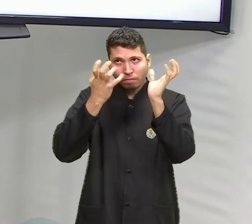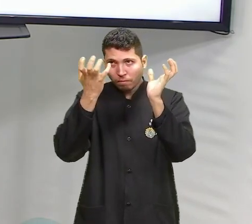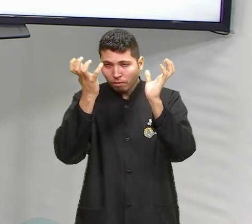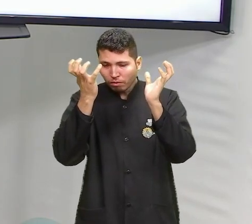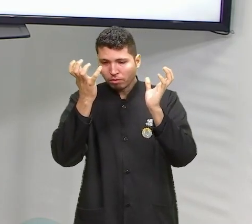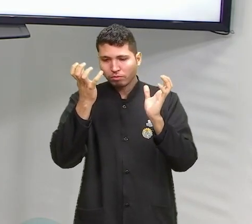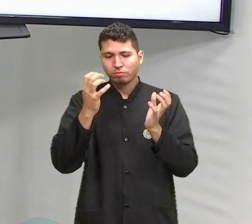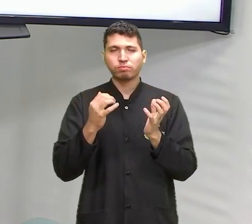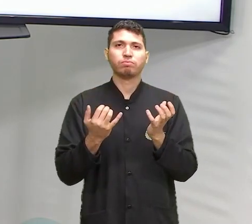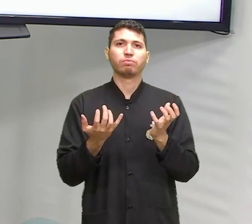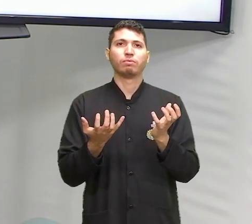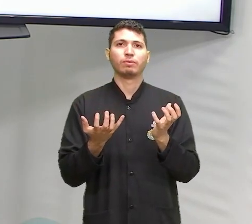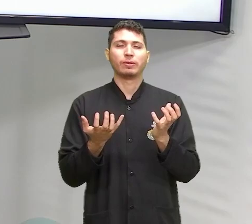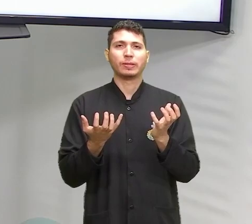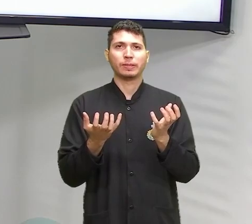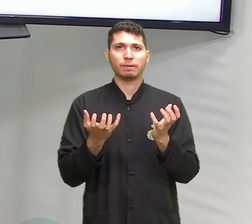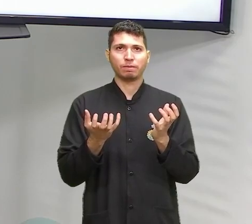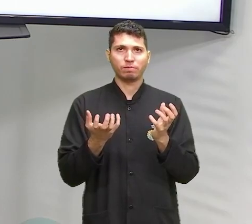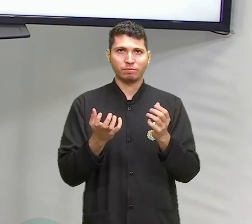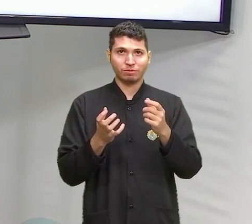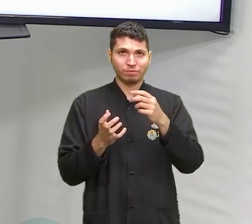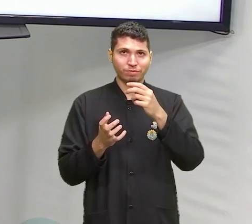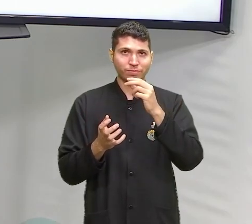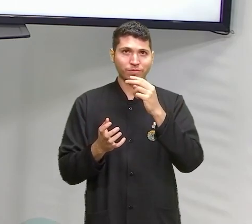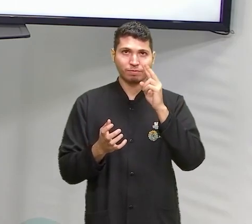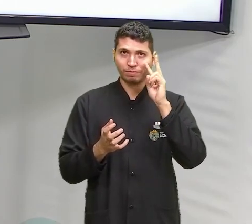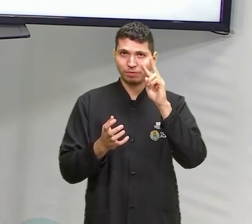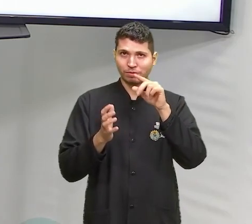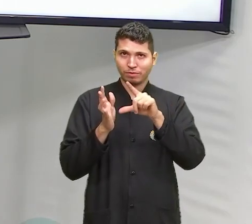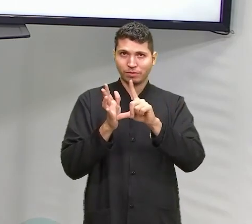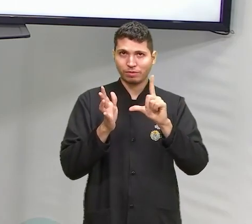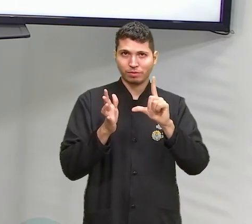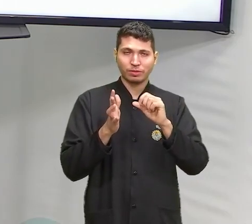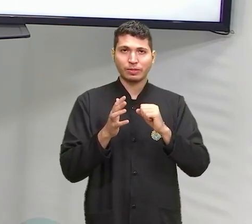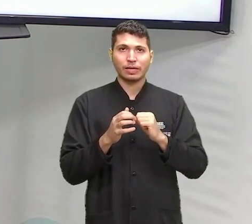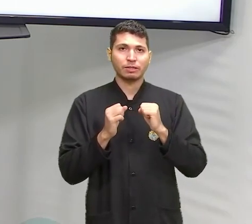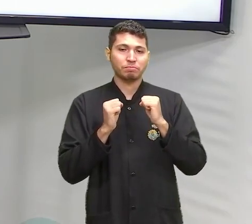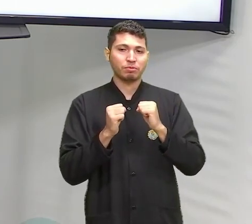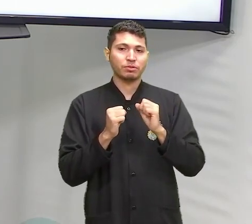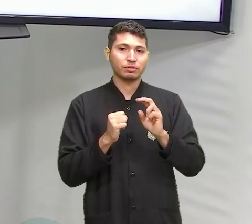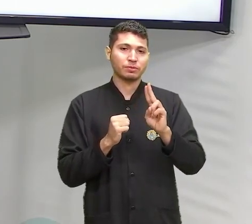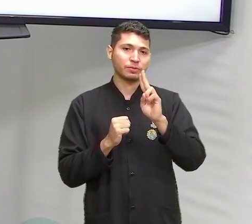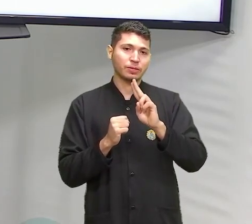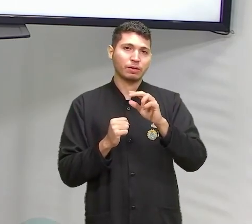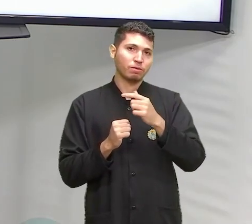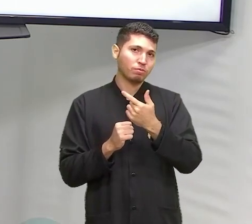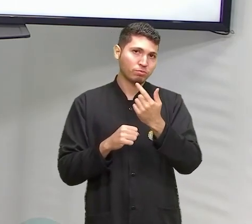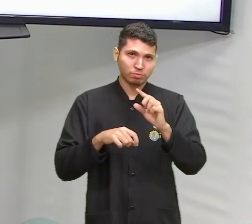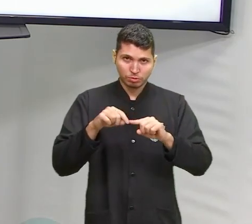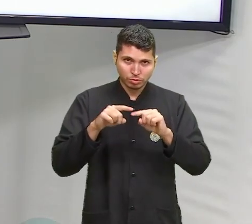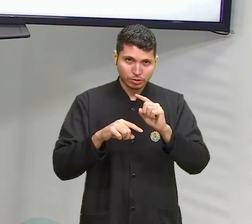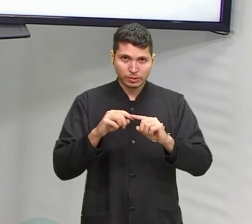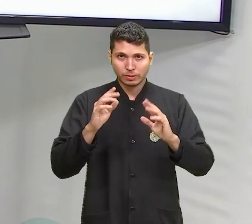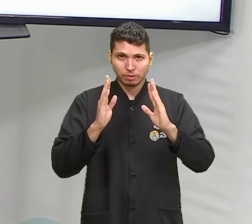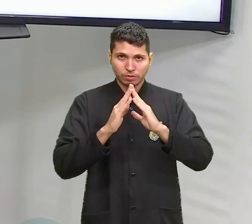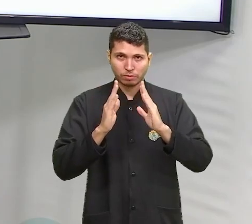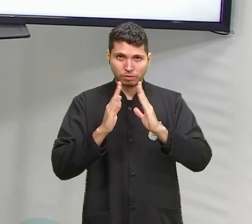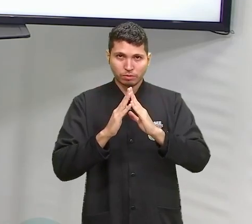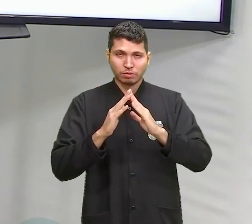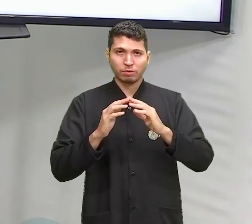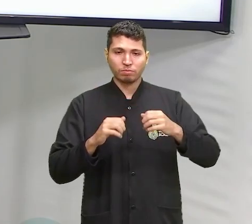ligadas, porém essas lâmpadas elas podem ser outros aparelhos domésticos, como o ferro de passar, o